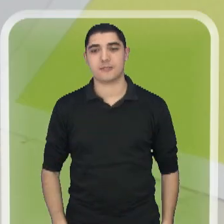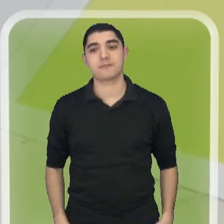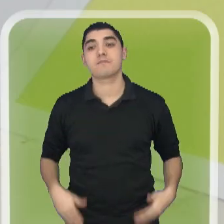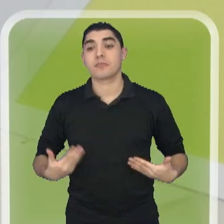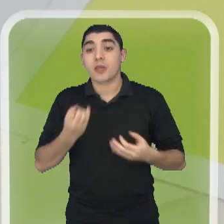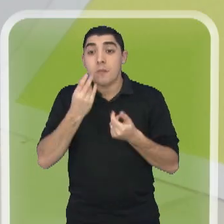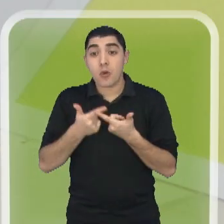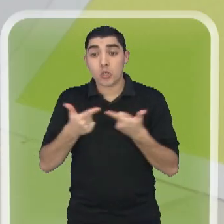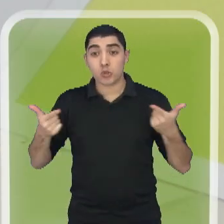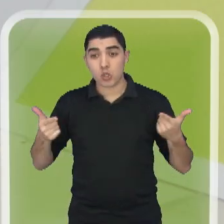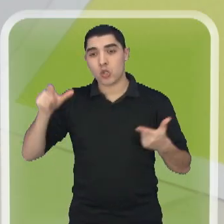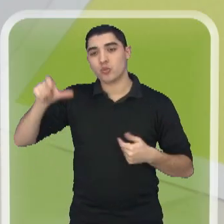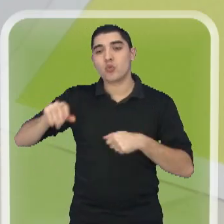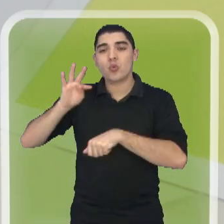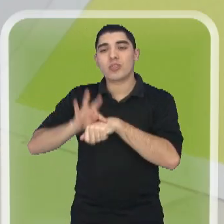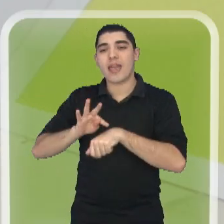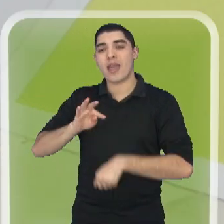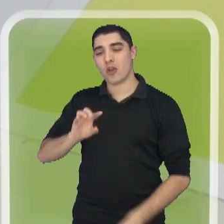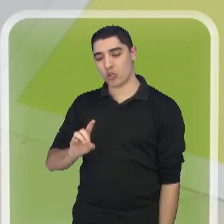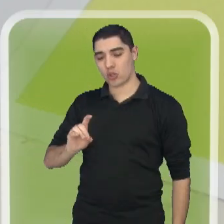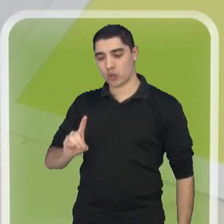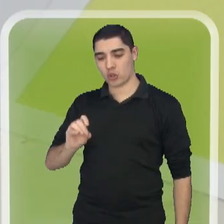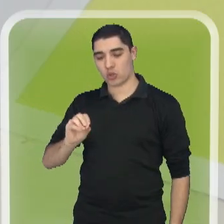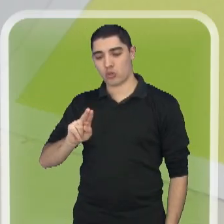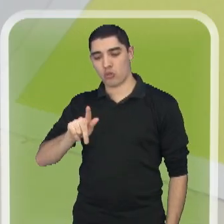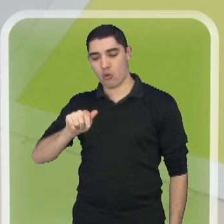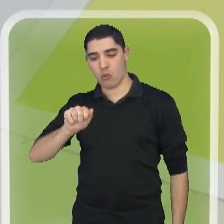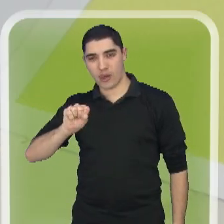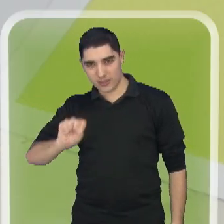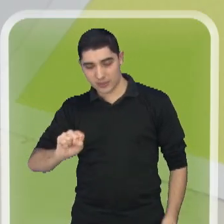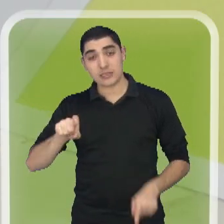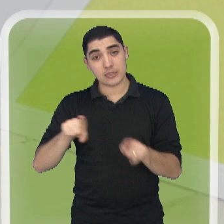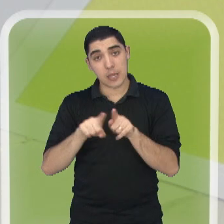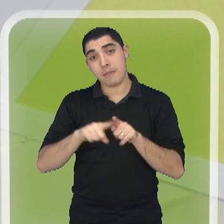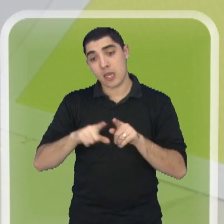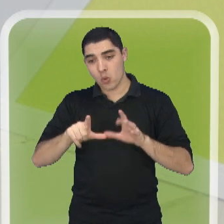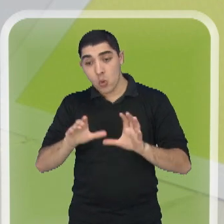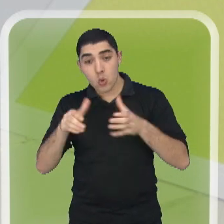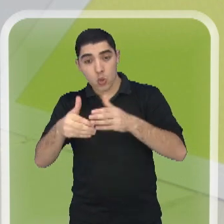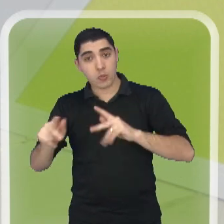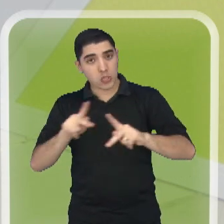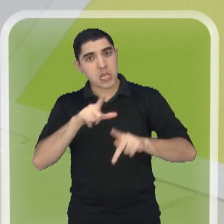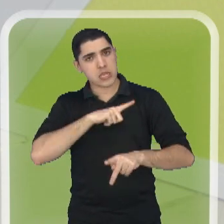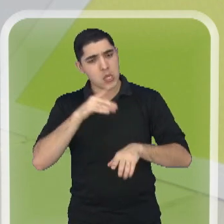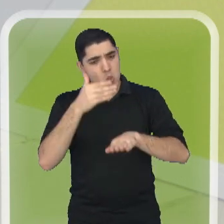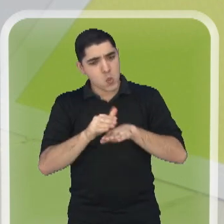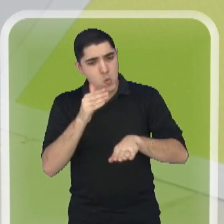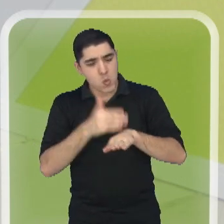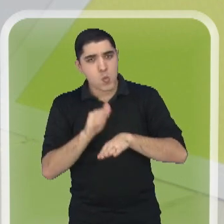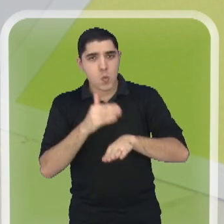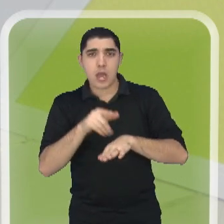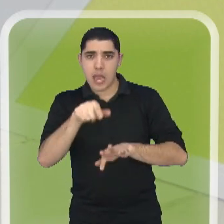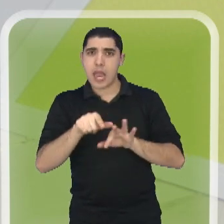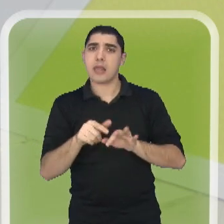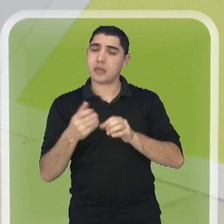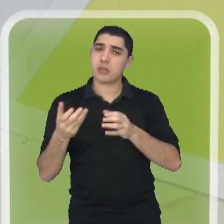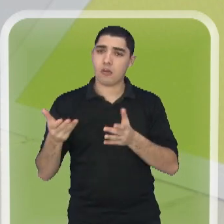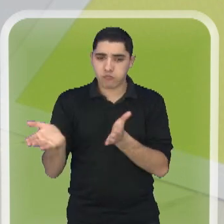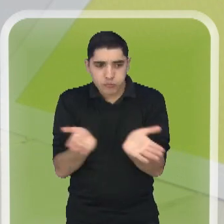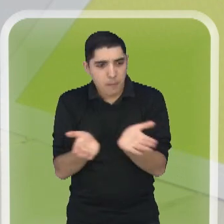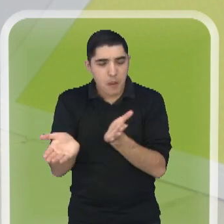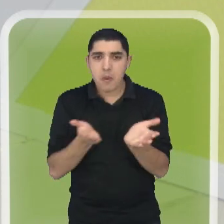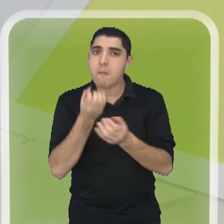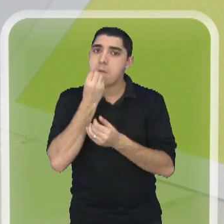sorte aí para o técnico Douglinhas, para todo o elenco do São José Futsal, que vem se preparando, vem fazendo uma boa apresentação de